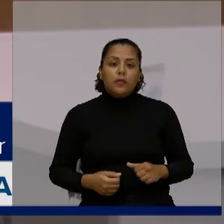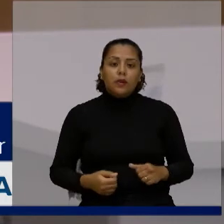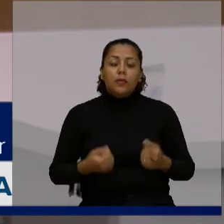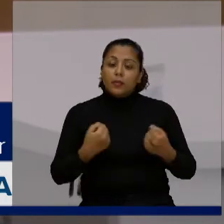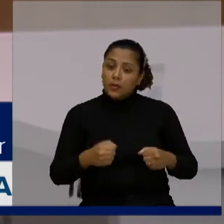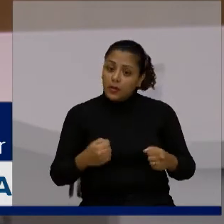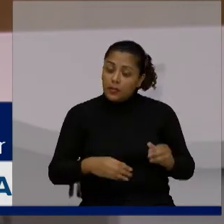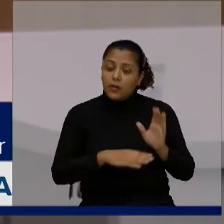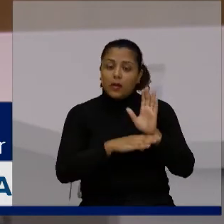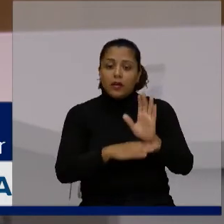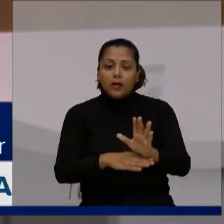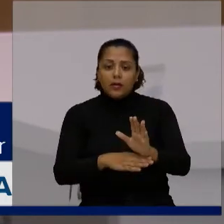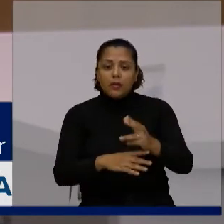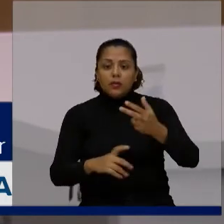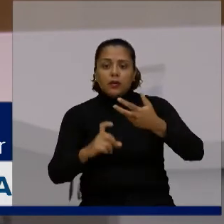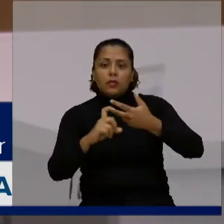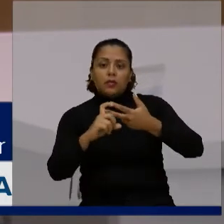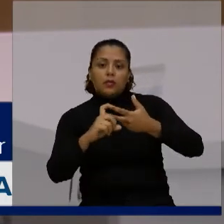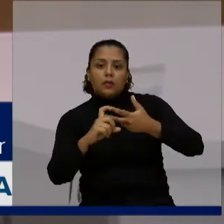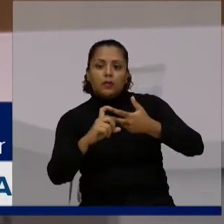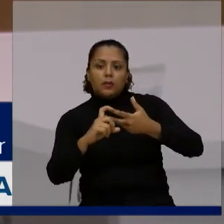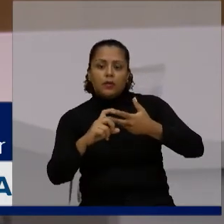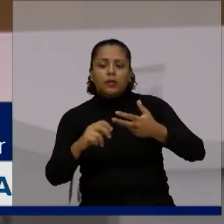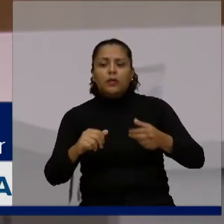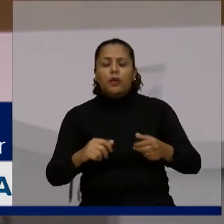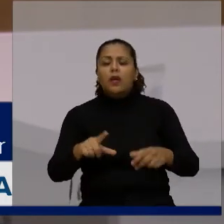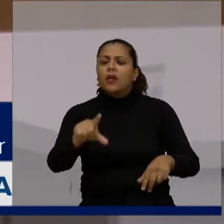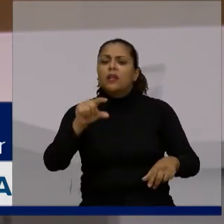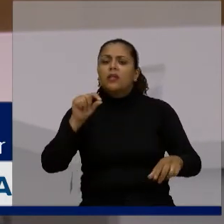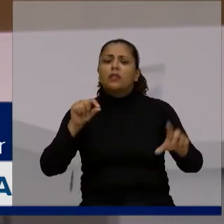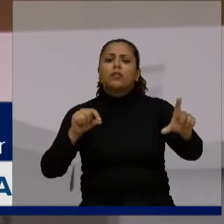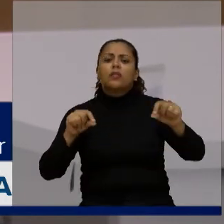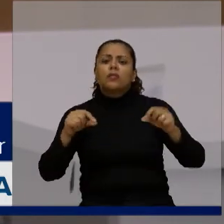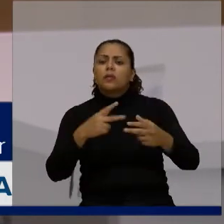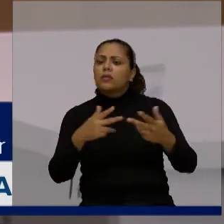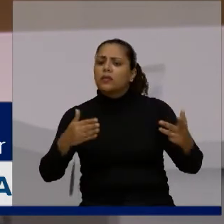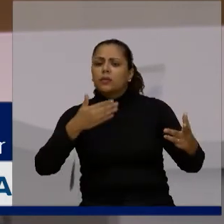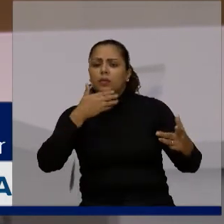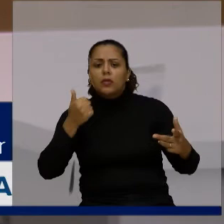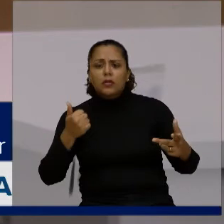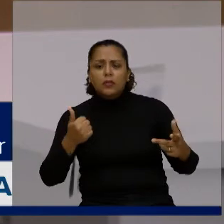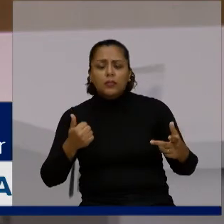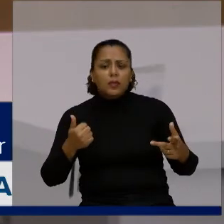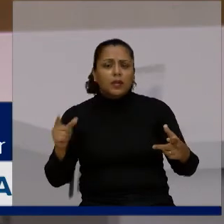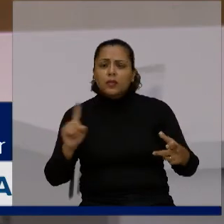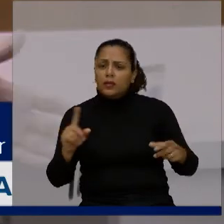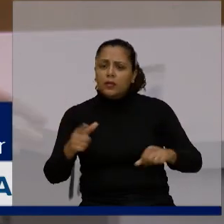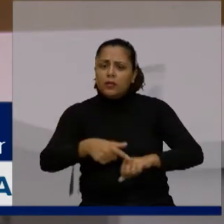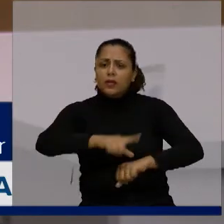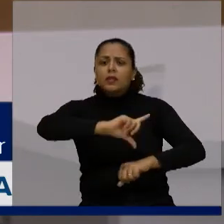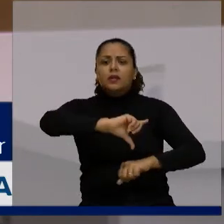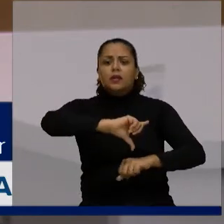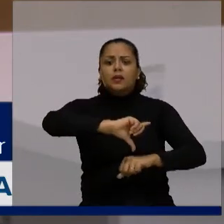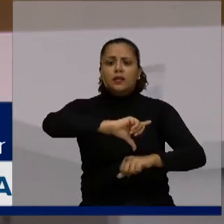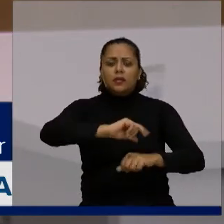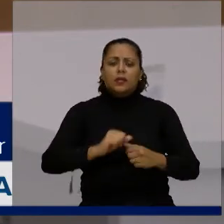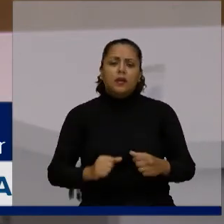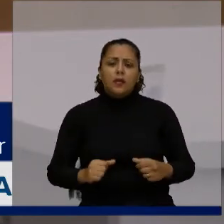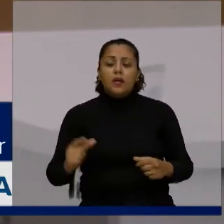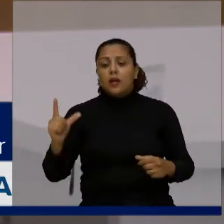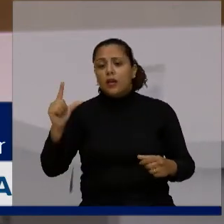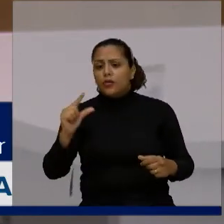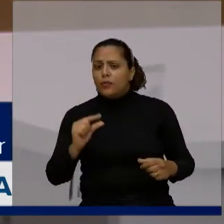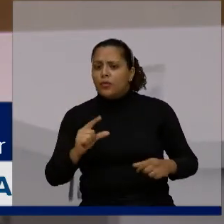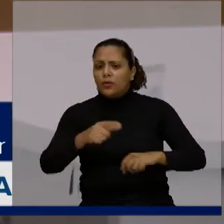Executivo a implementar melhores medidas para que esses atrasos não aconteçam ou aconteçam cada vez menos em